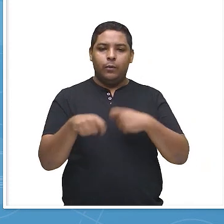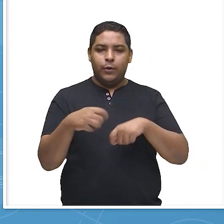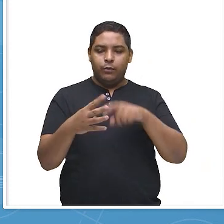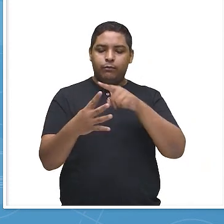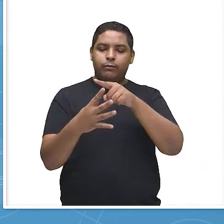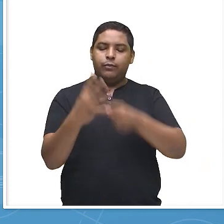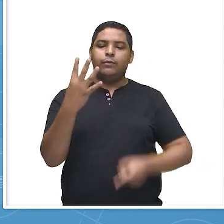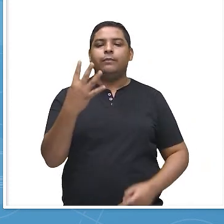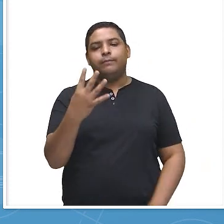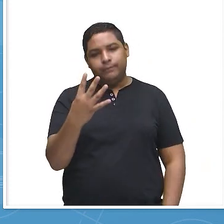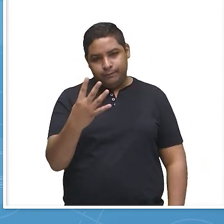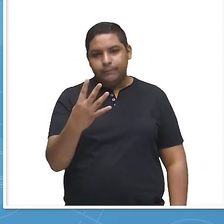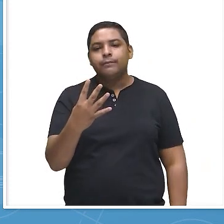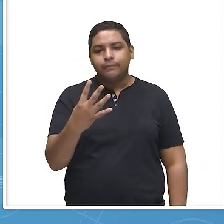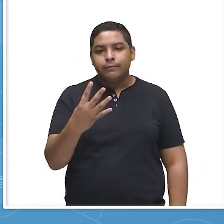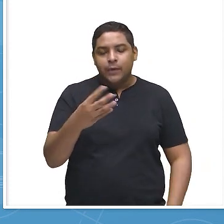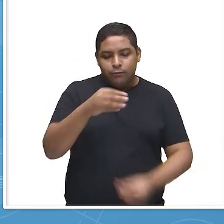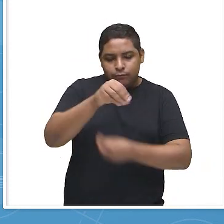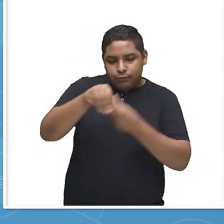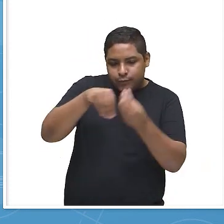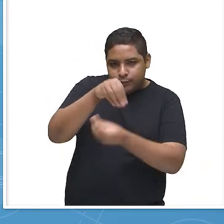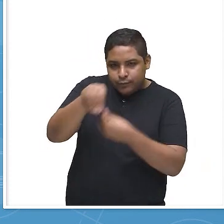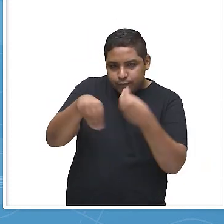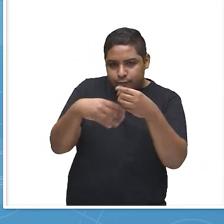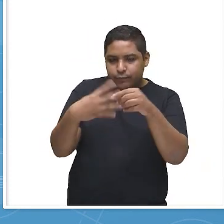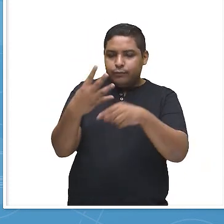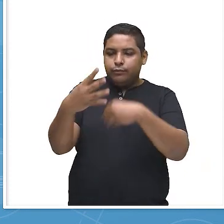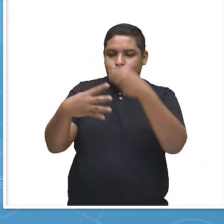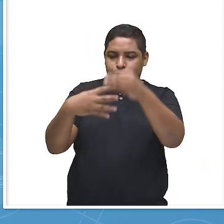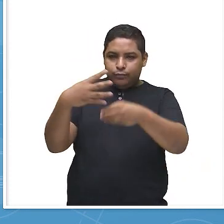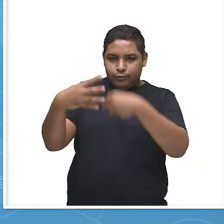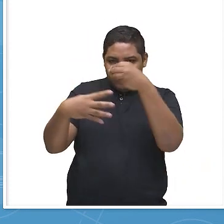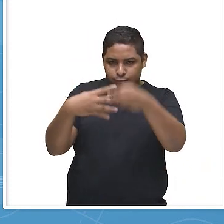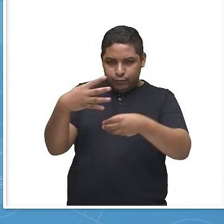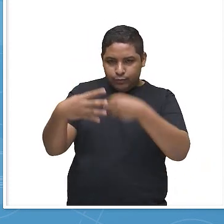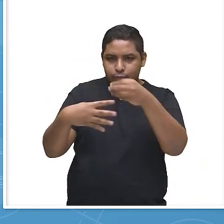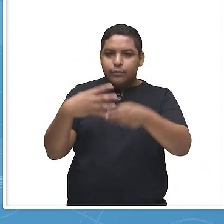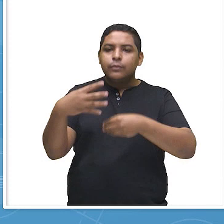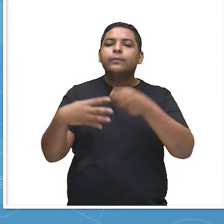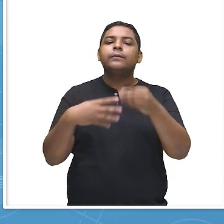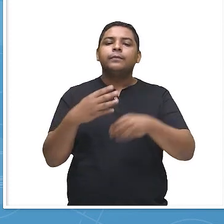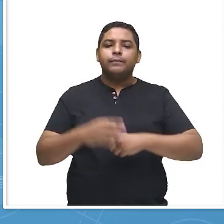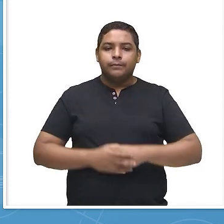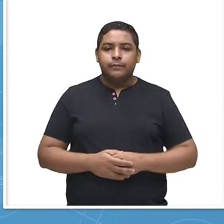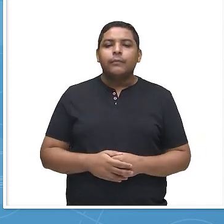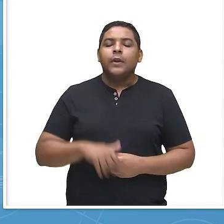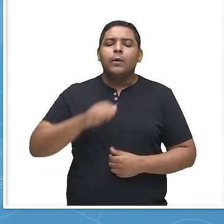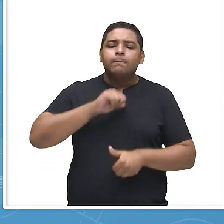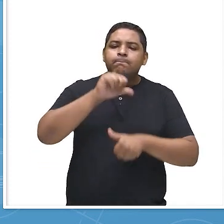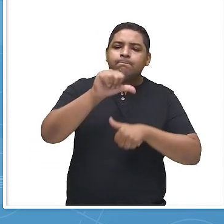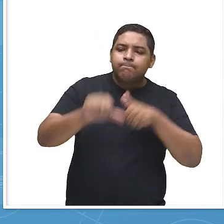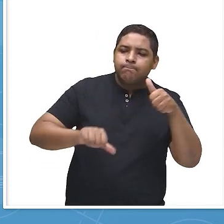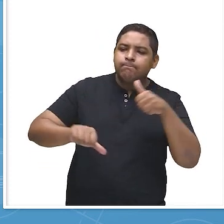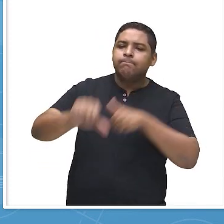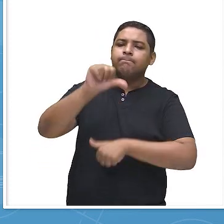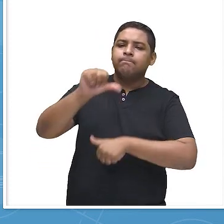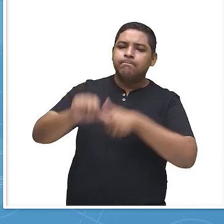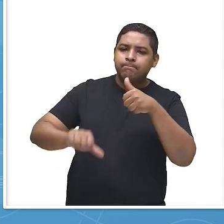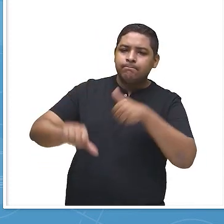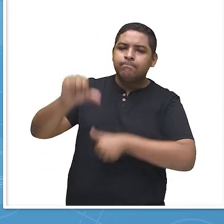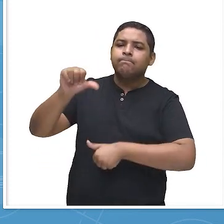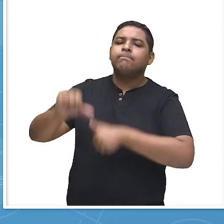os outros. Está em constante processo de modificação. A paisagem é um elemento que está